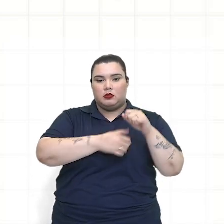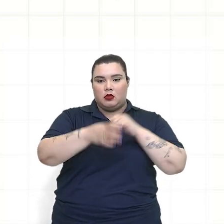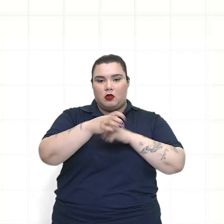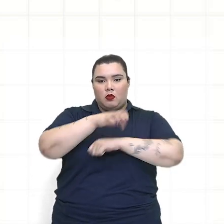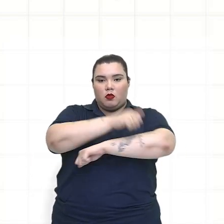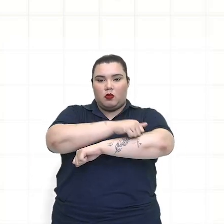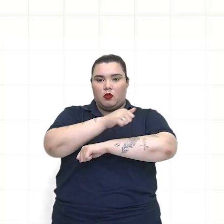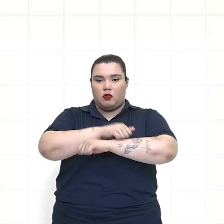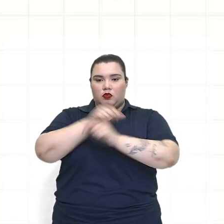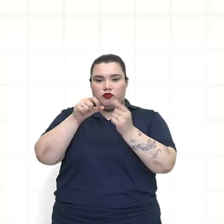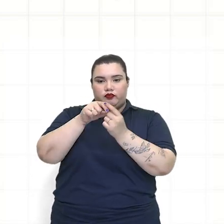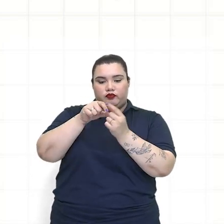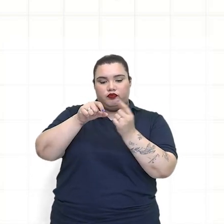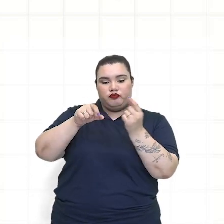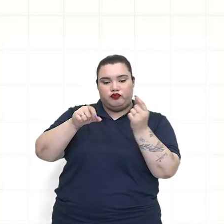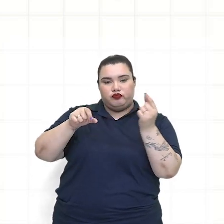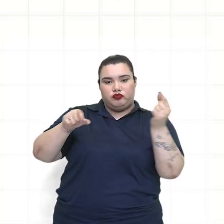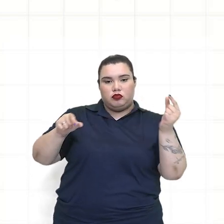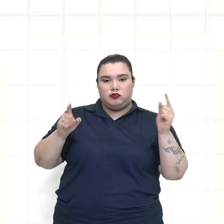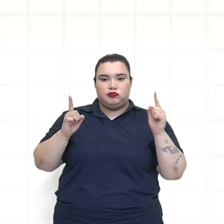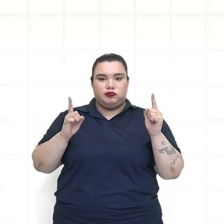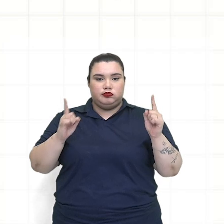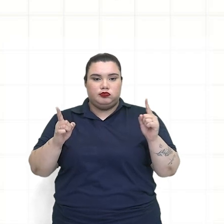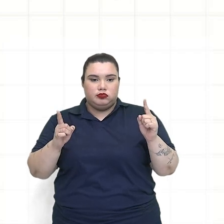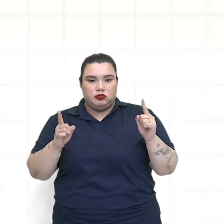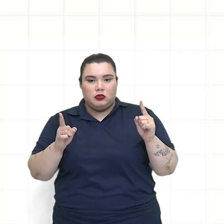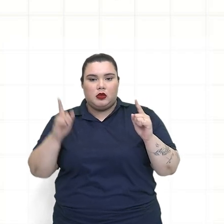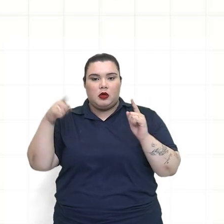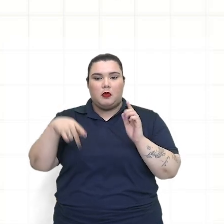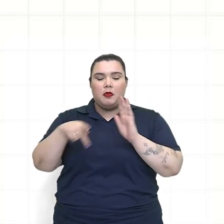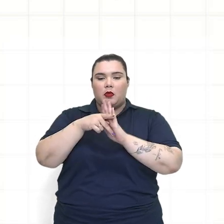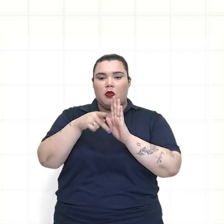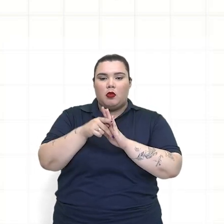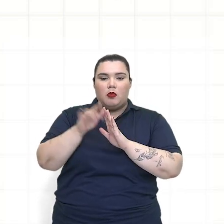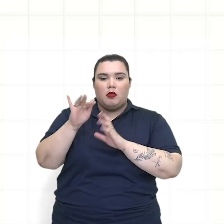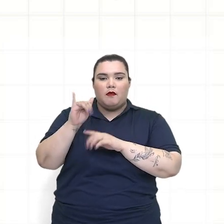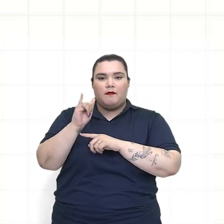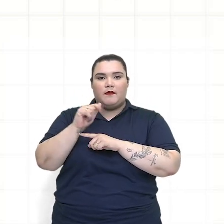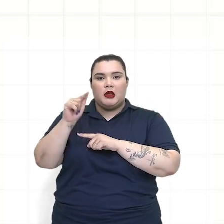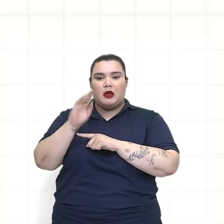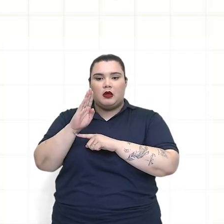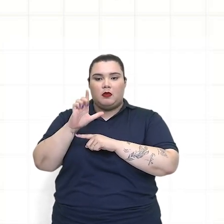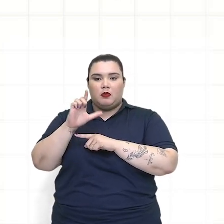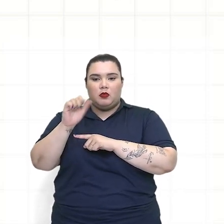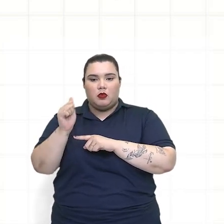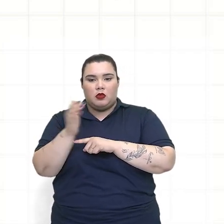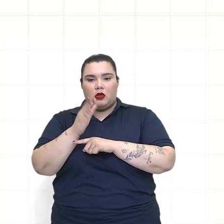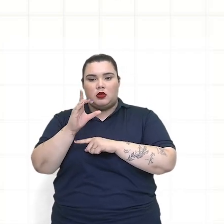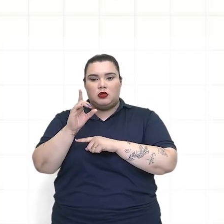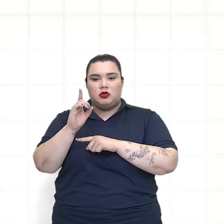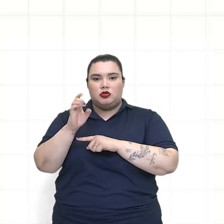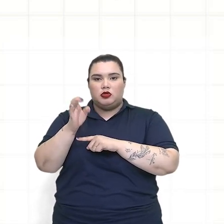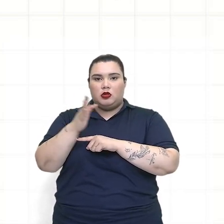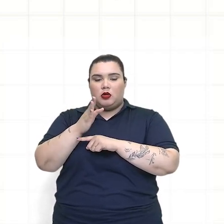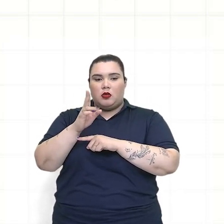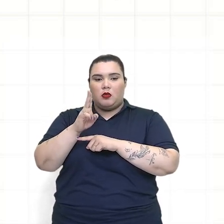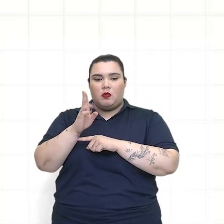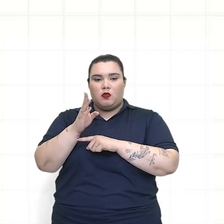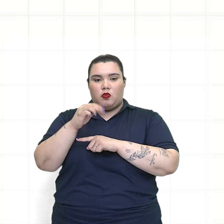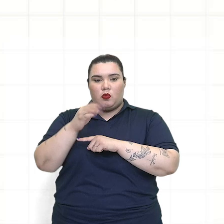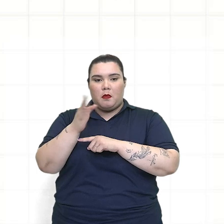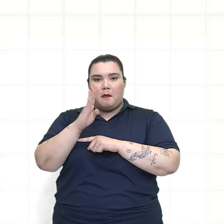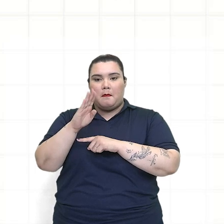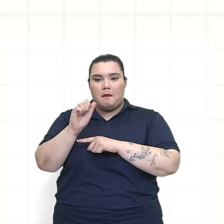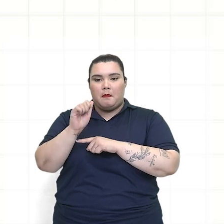castanho, né, que acredita-se que seja da fíbula de um babuíno, né, aquele osso lá da canela. Então, se